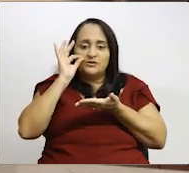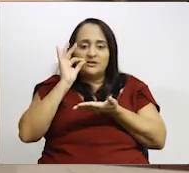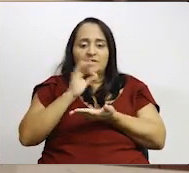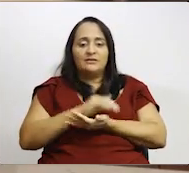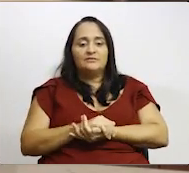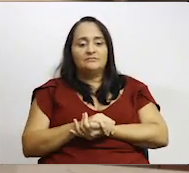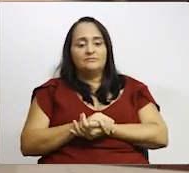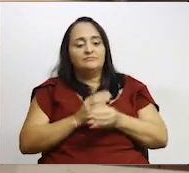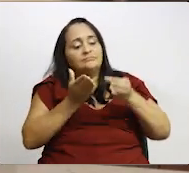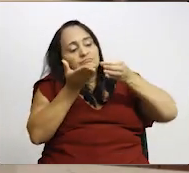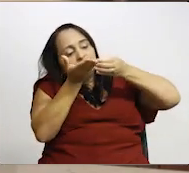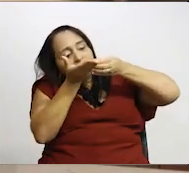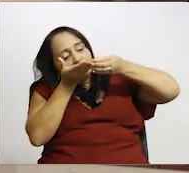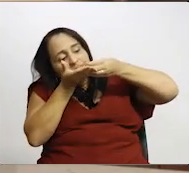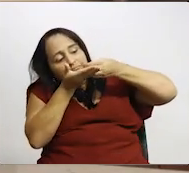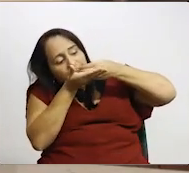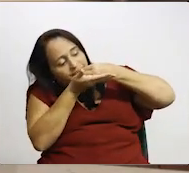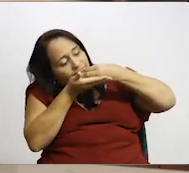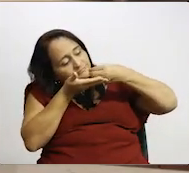xícara,